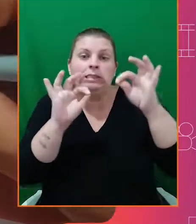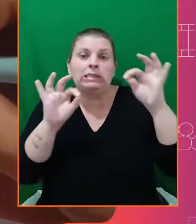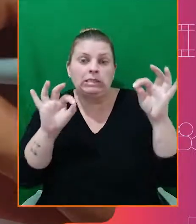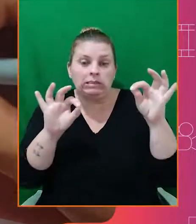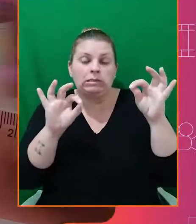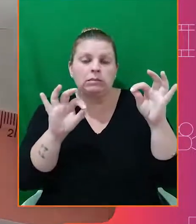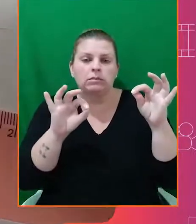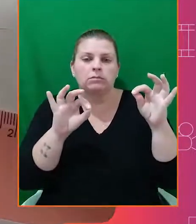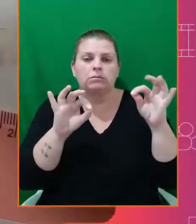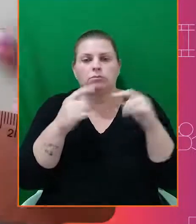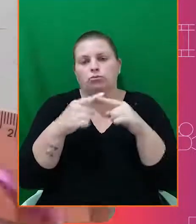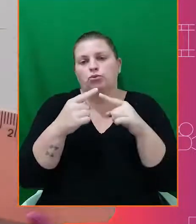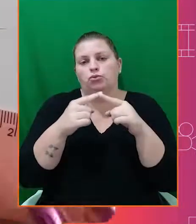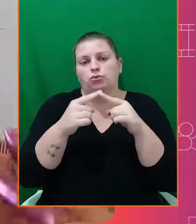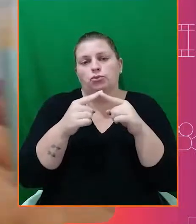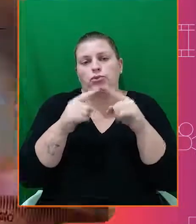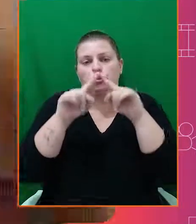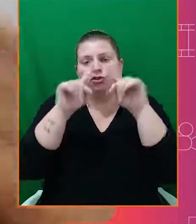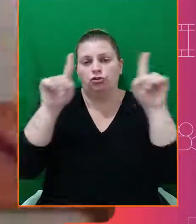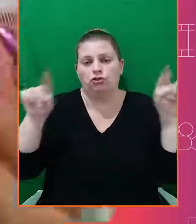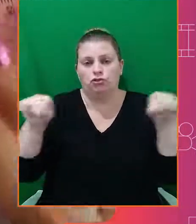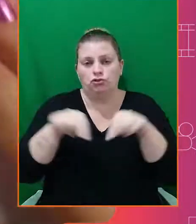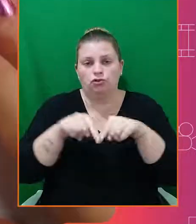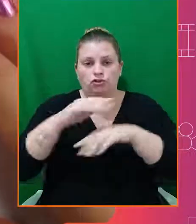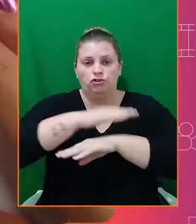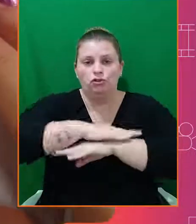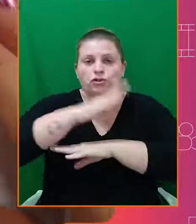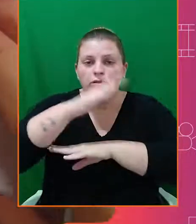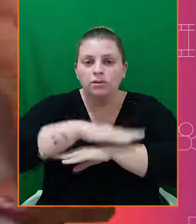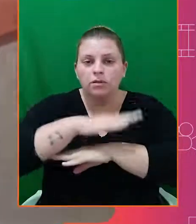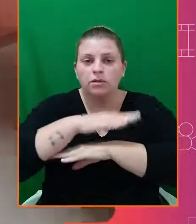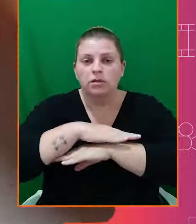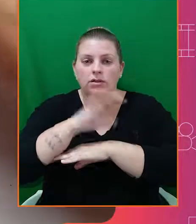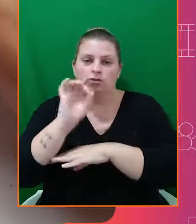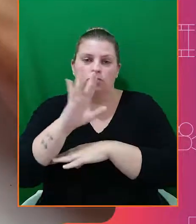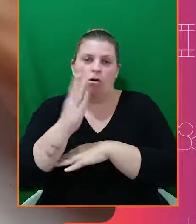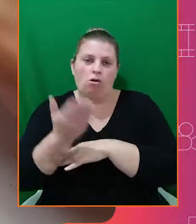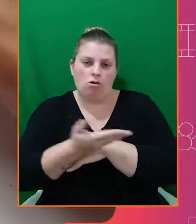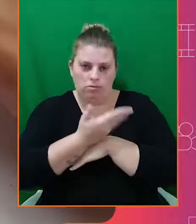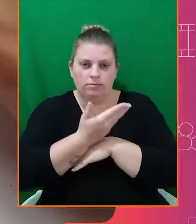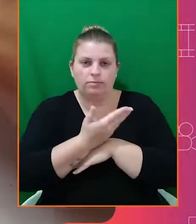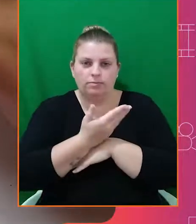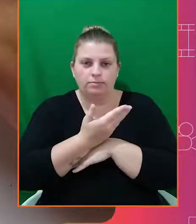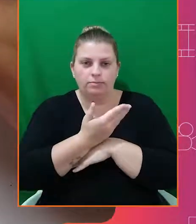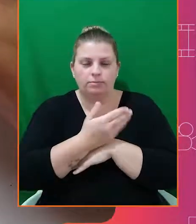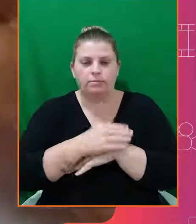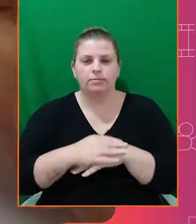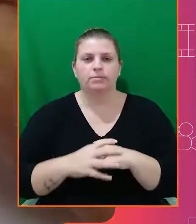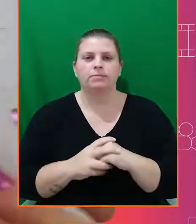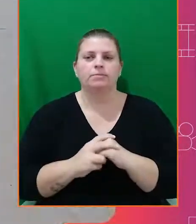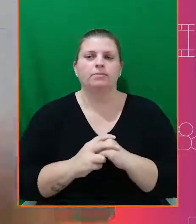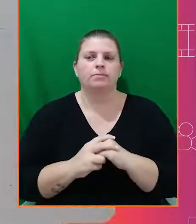vez que minha janela se encerra aqui. Eu vou fazer a mesma coisa com o ponto de cima.